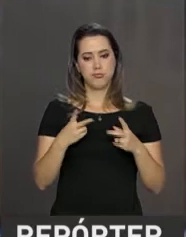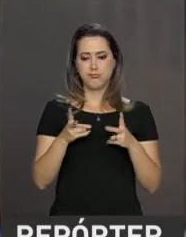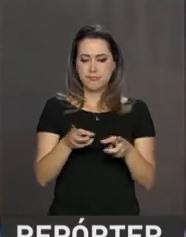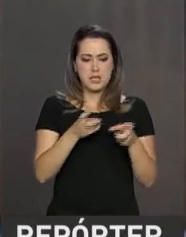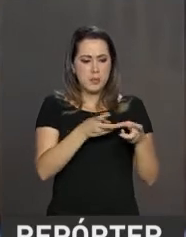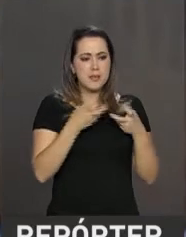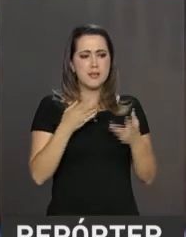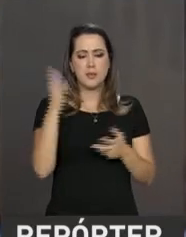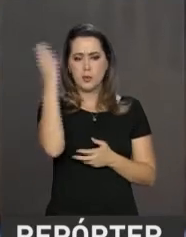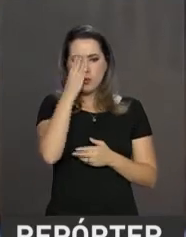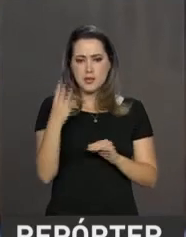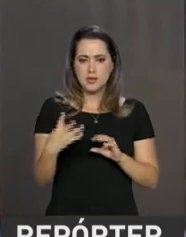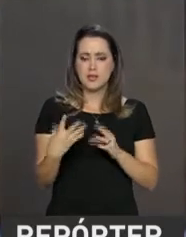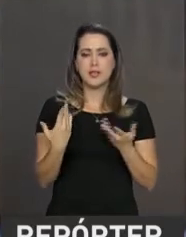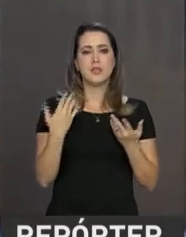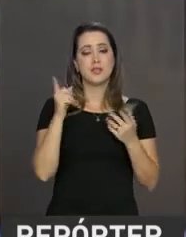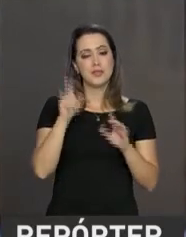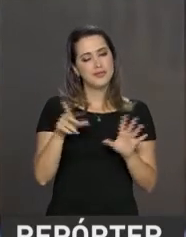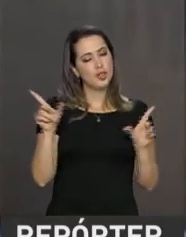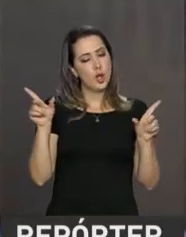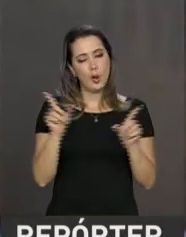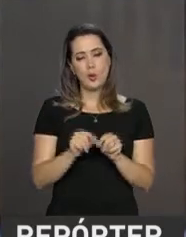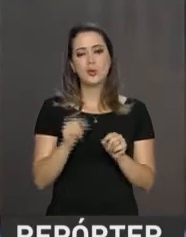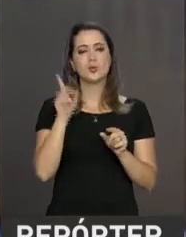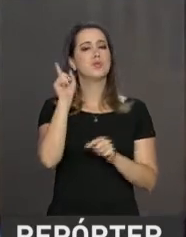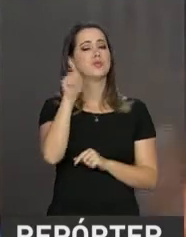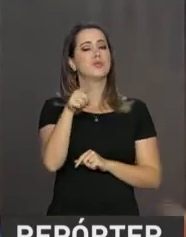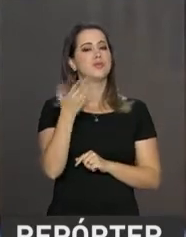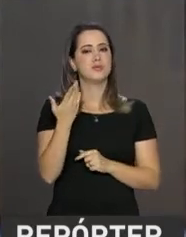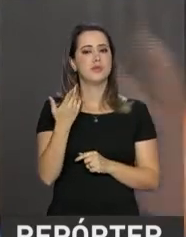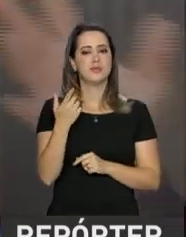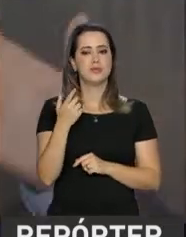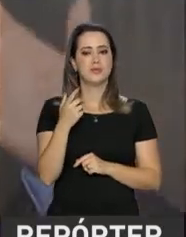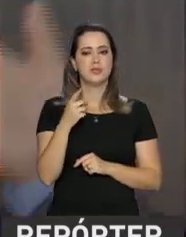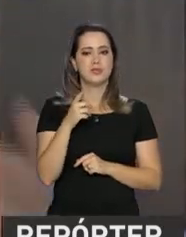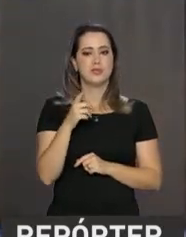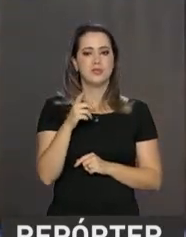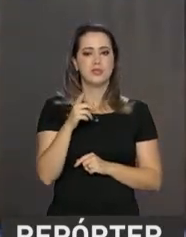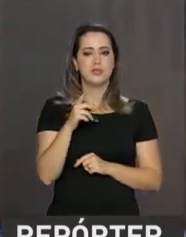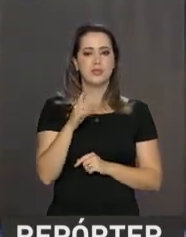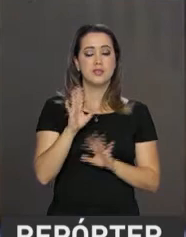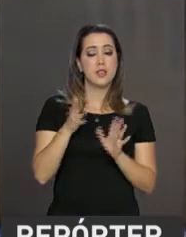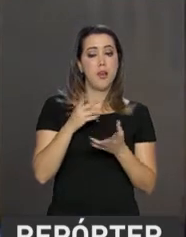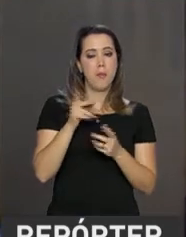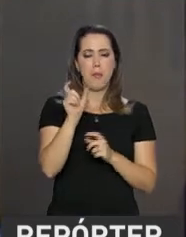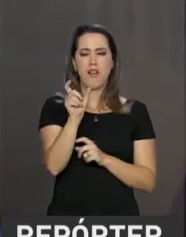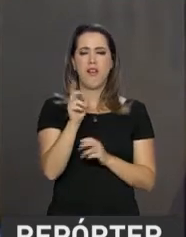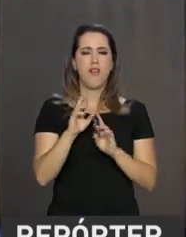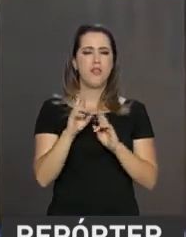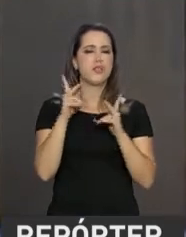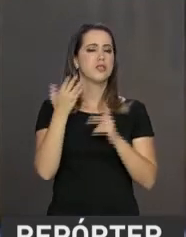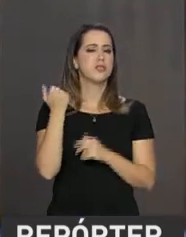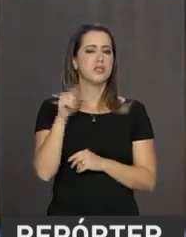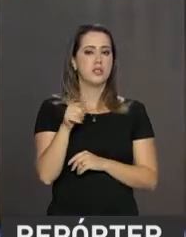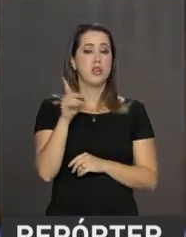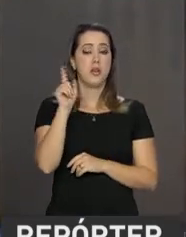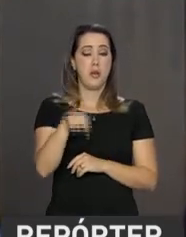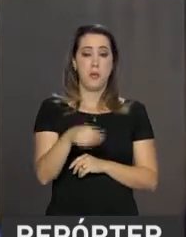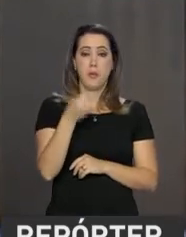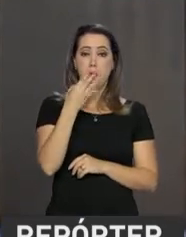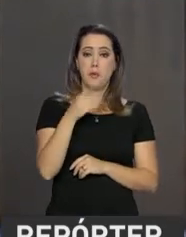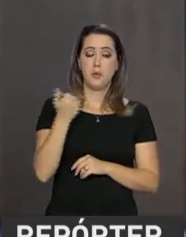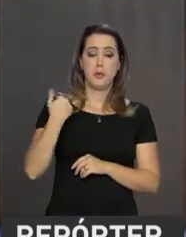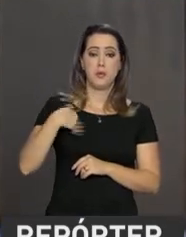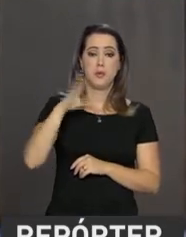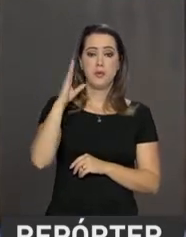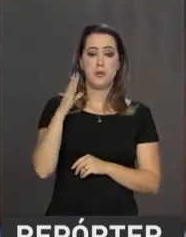Brasil. Em resumo, a palavra talvez esteja saindo um pouco de moda, uma qualidade importante, é